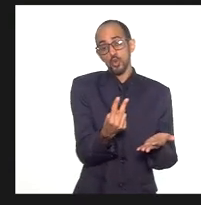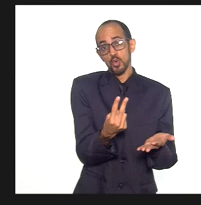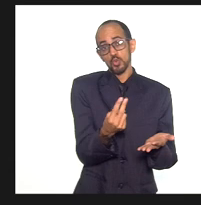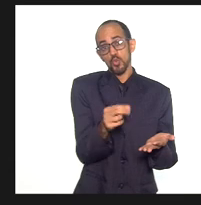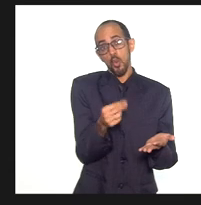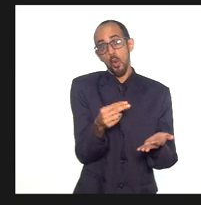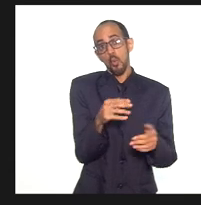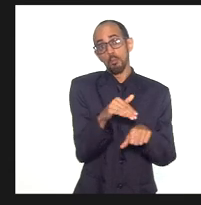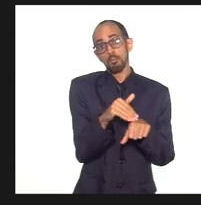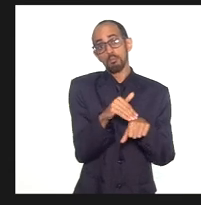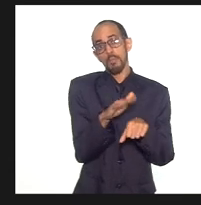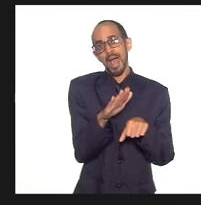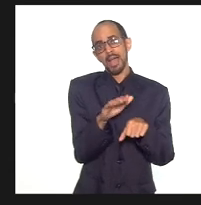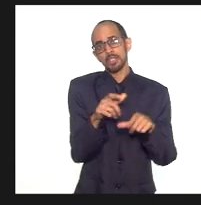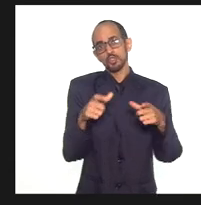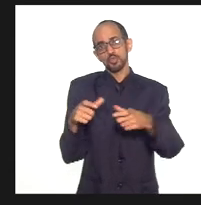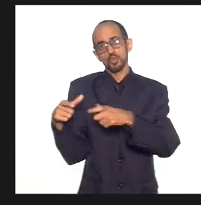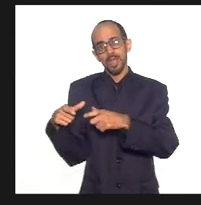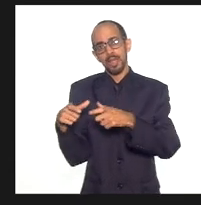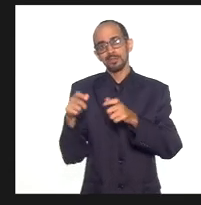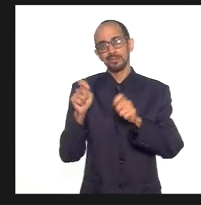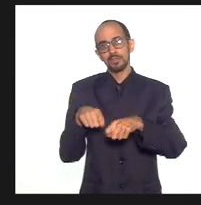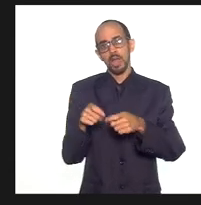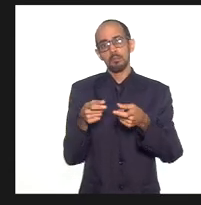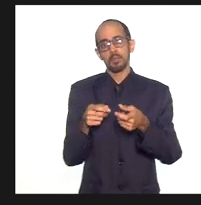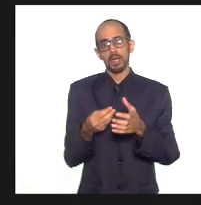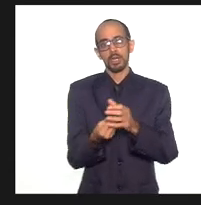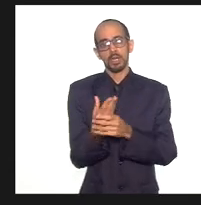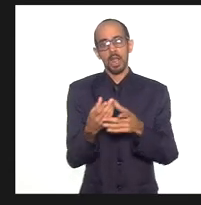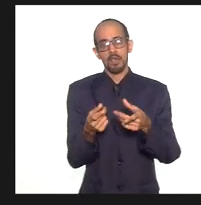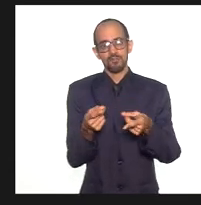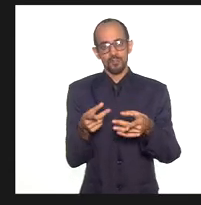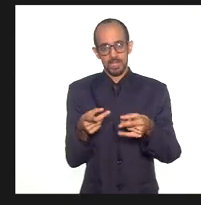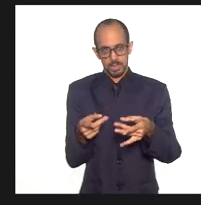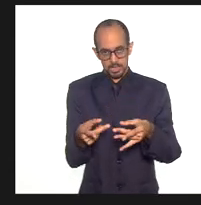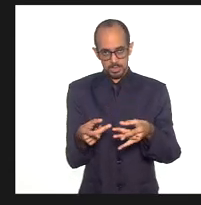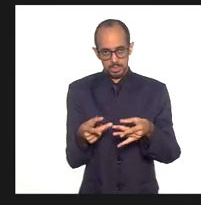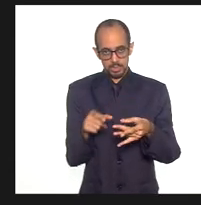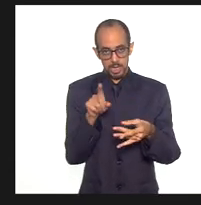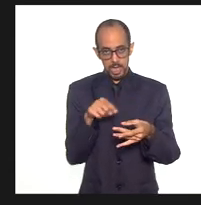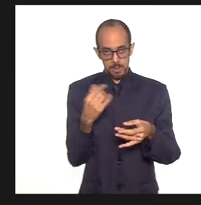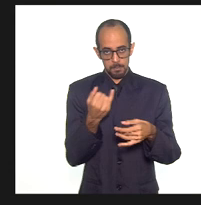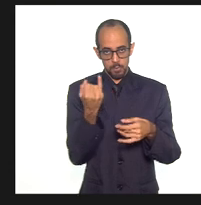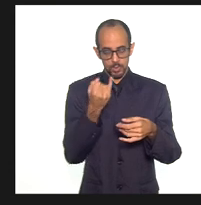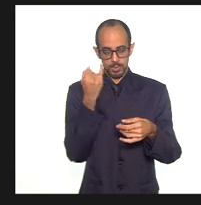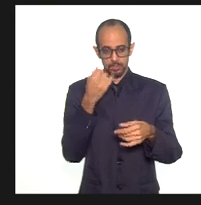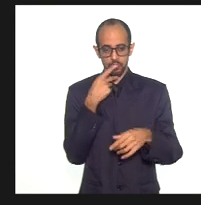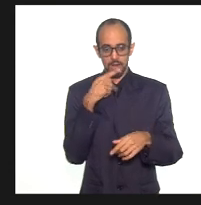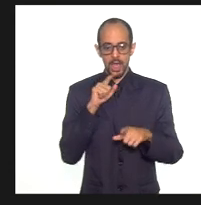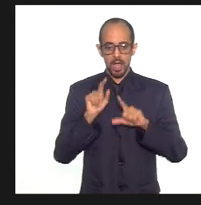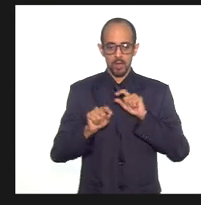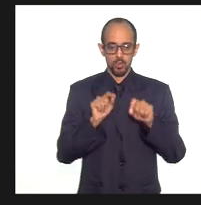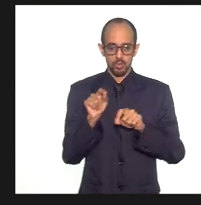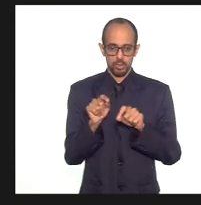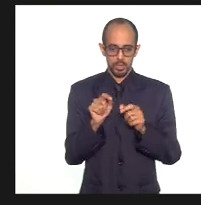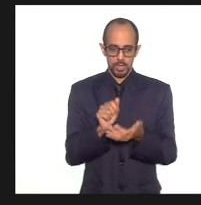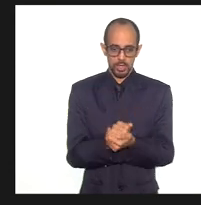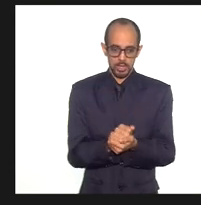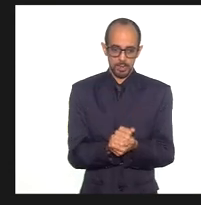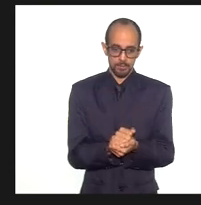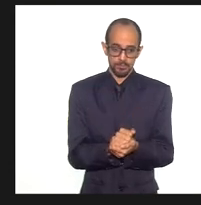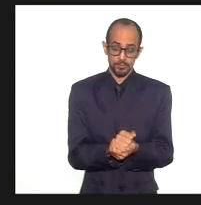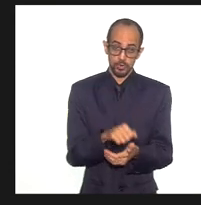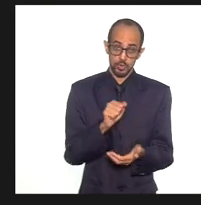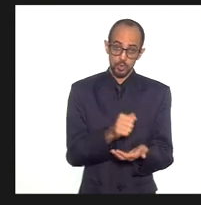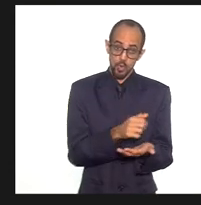declarados comerciais, né? Então, aqui é importante mencionar que, de novo, os coletores